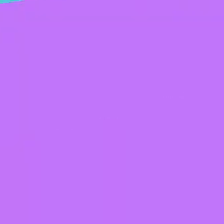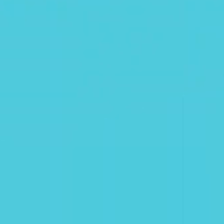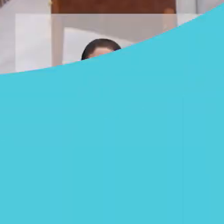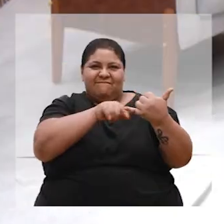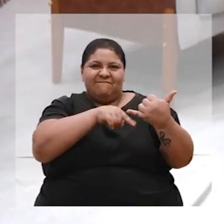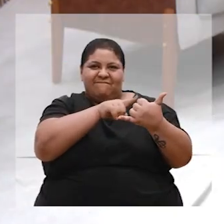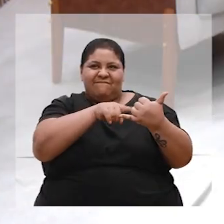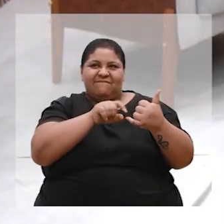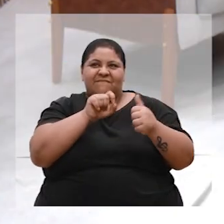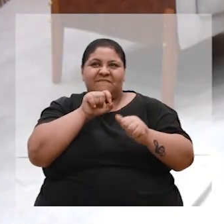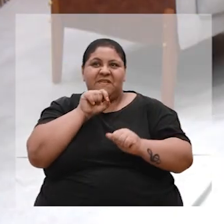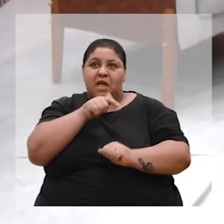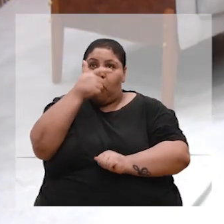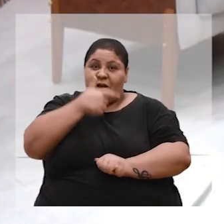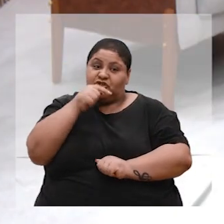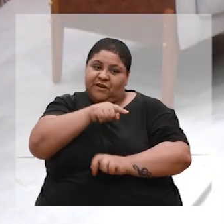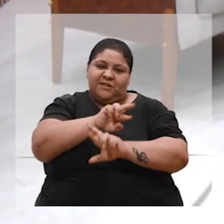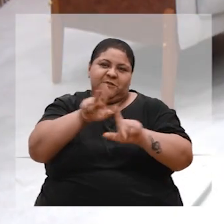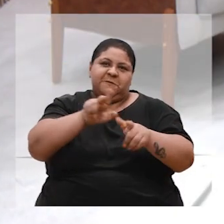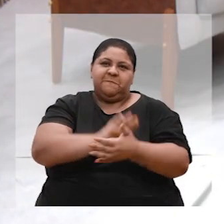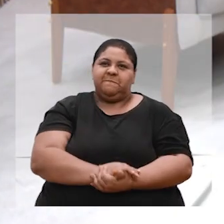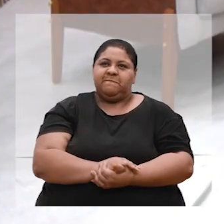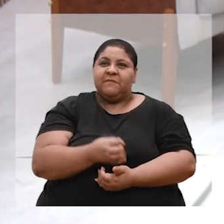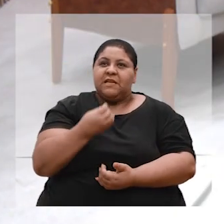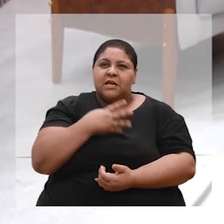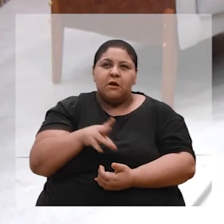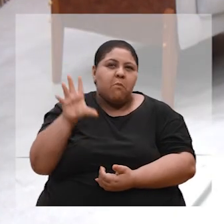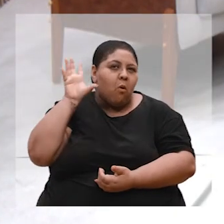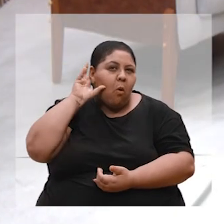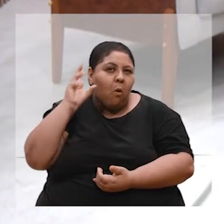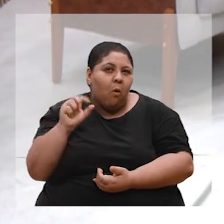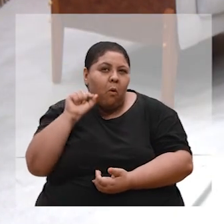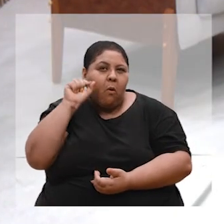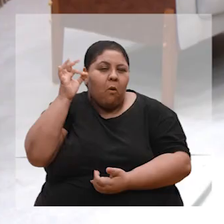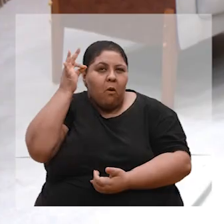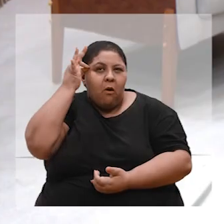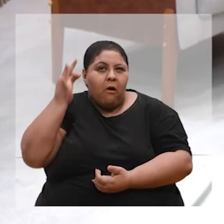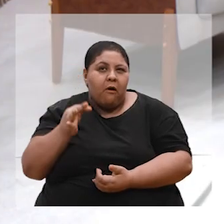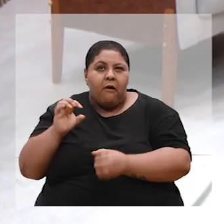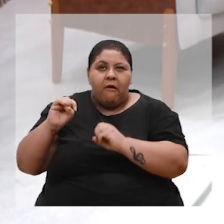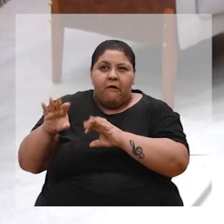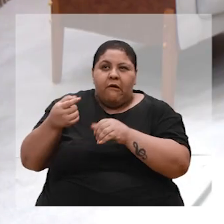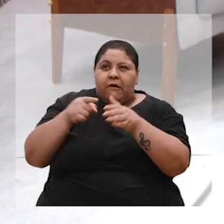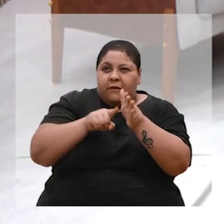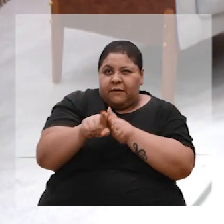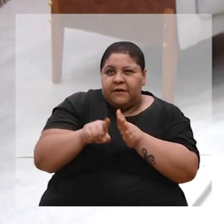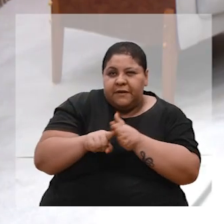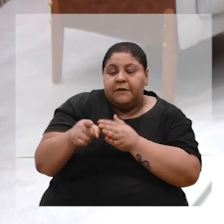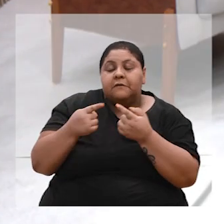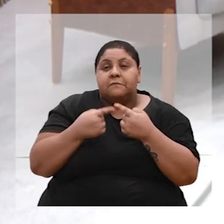diferença. Gente, como é bom ouvir quem entende de educação, estuda, né, os